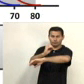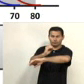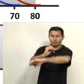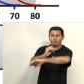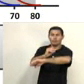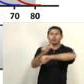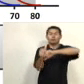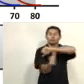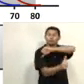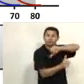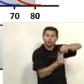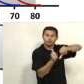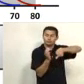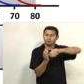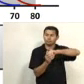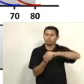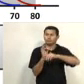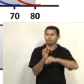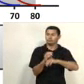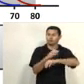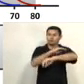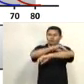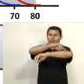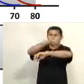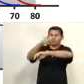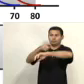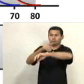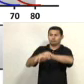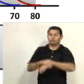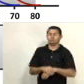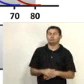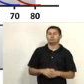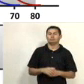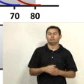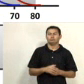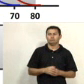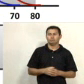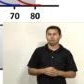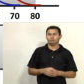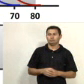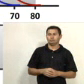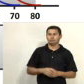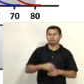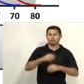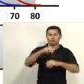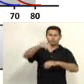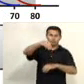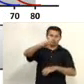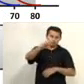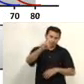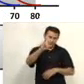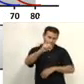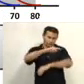Eu alterei, tá, essa curva de distribuição para média